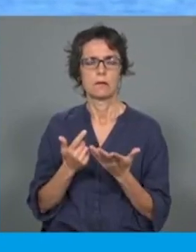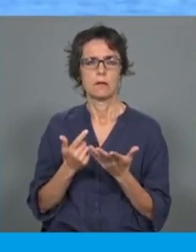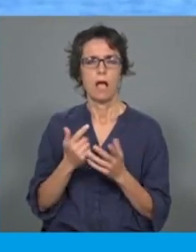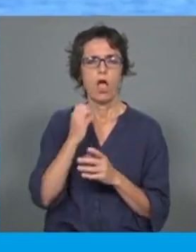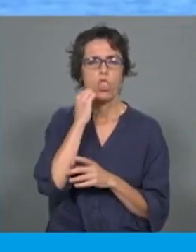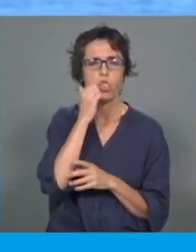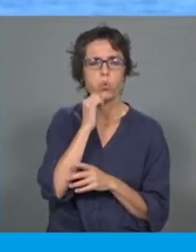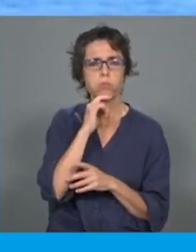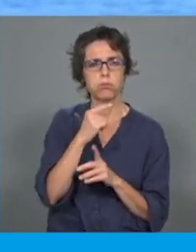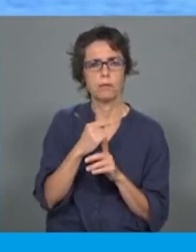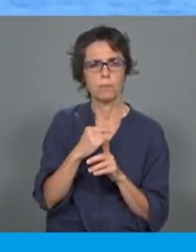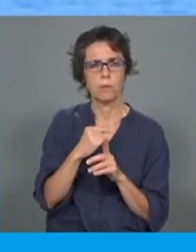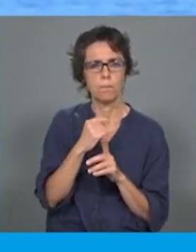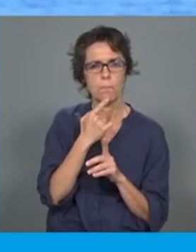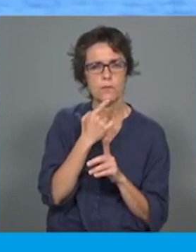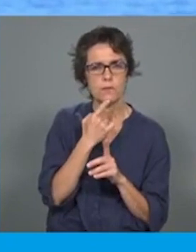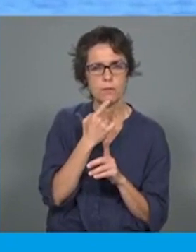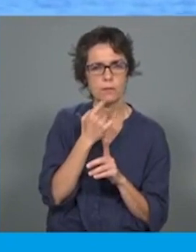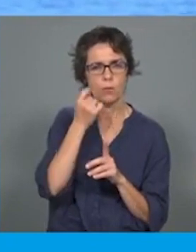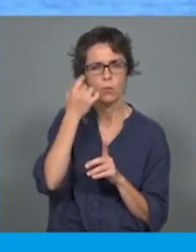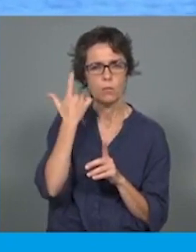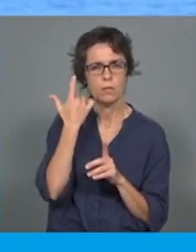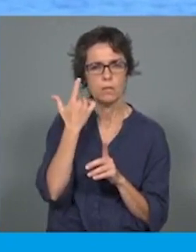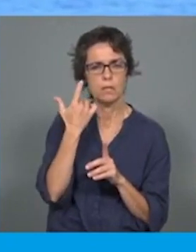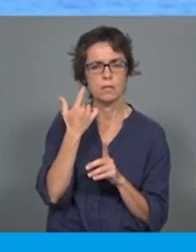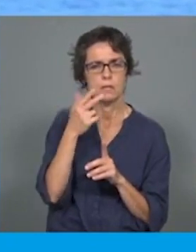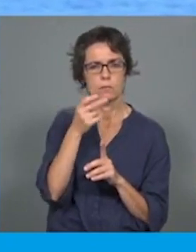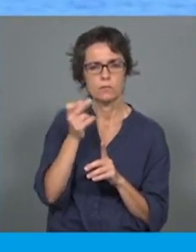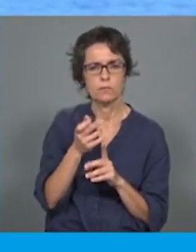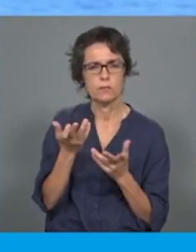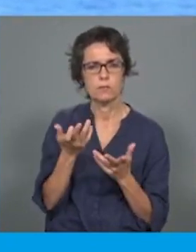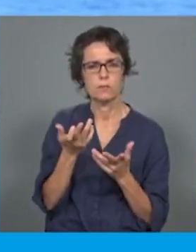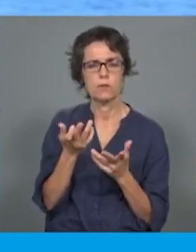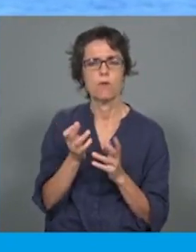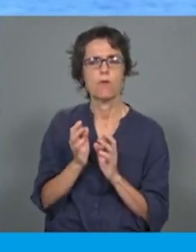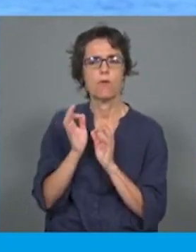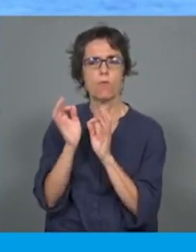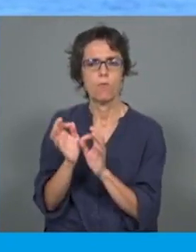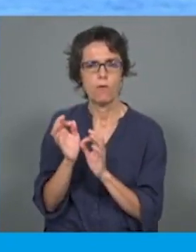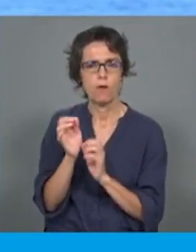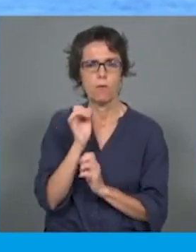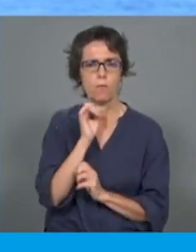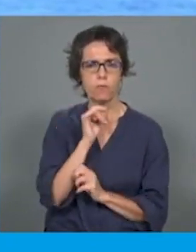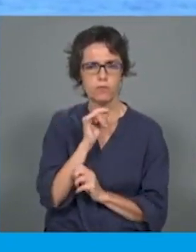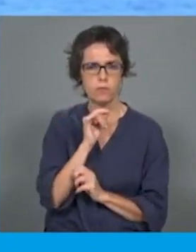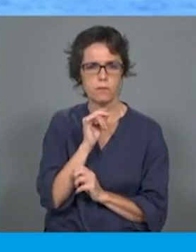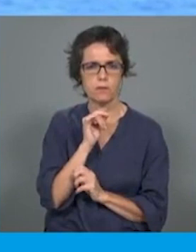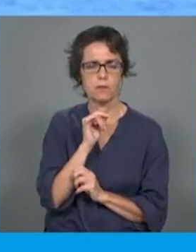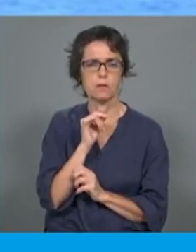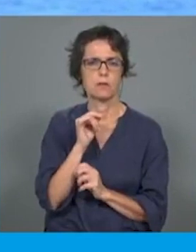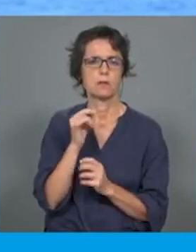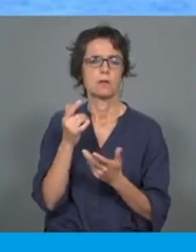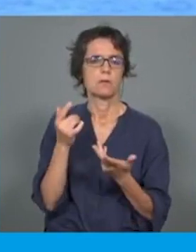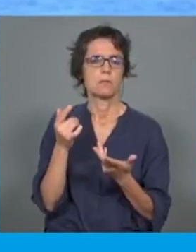até que ponto também há recursos para essa medição e para esse tratamento. E por isso vamos ter connosco o professor